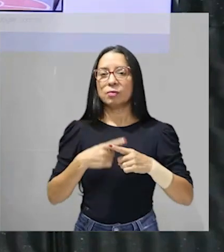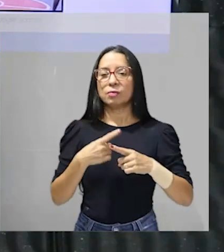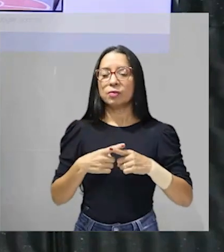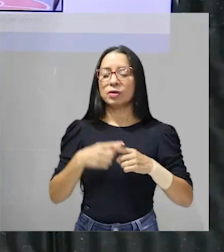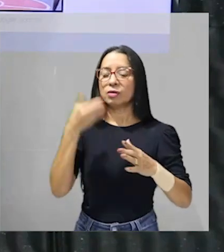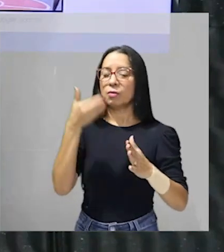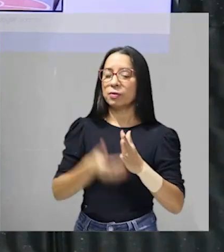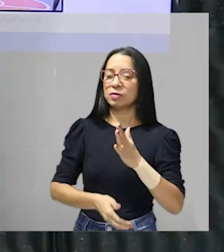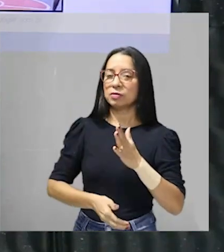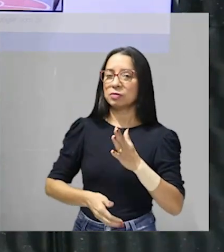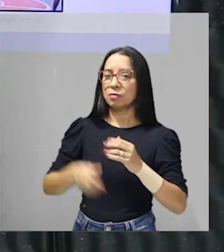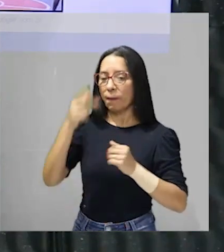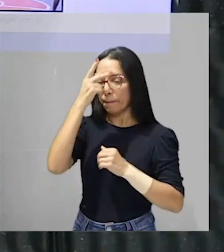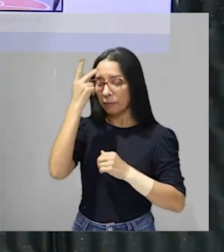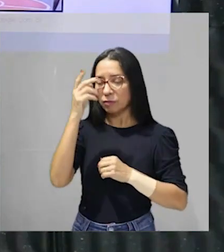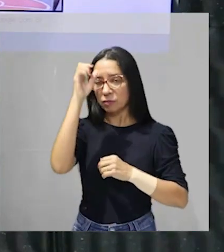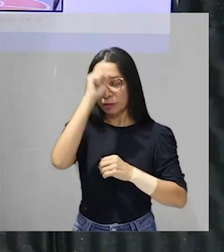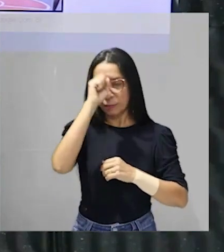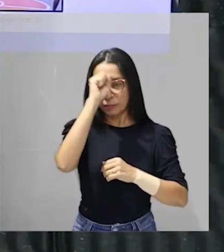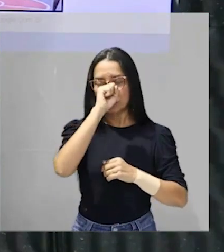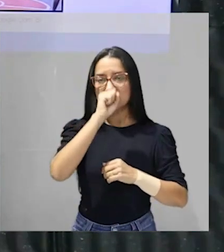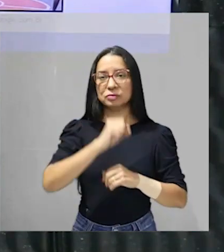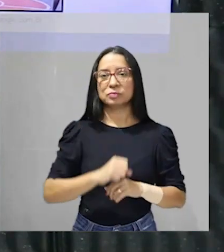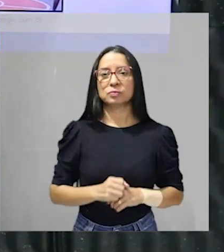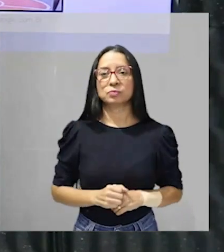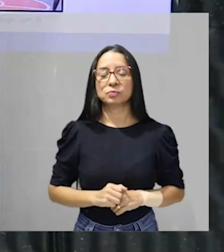com a derrota também o indivíduo aprende